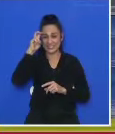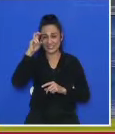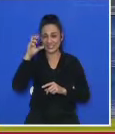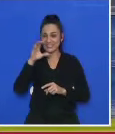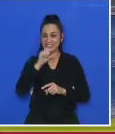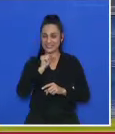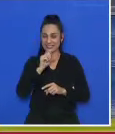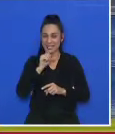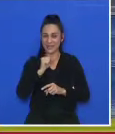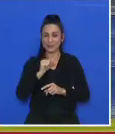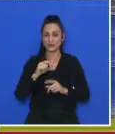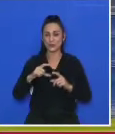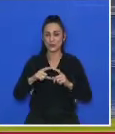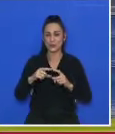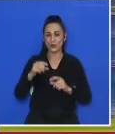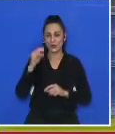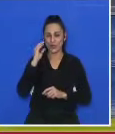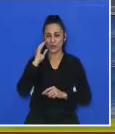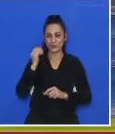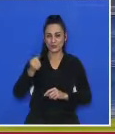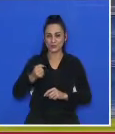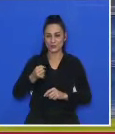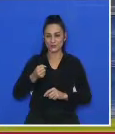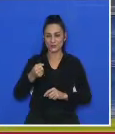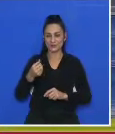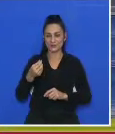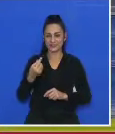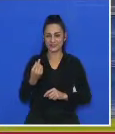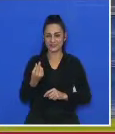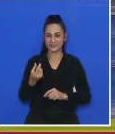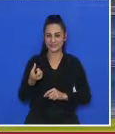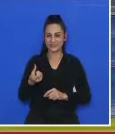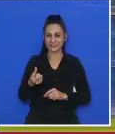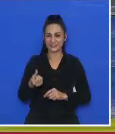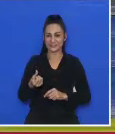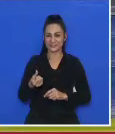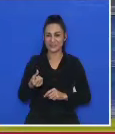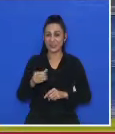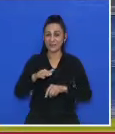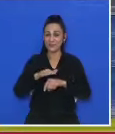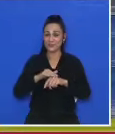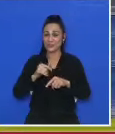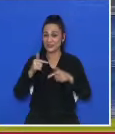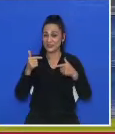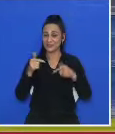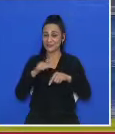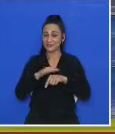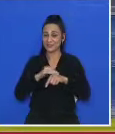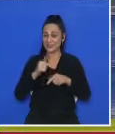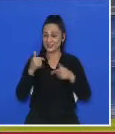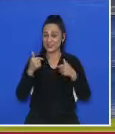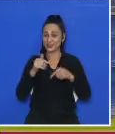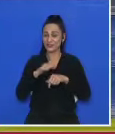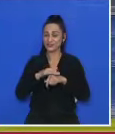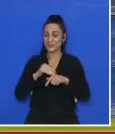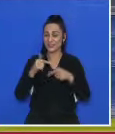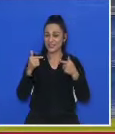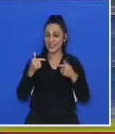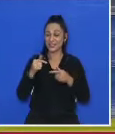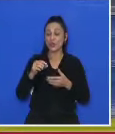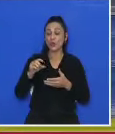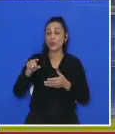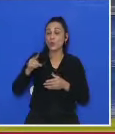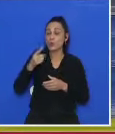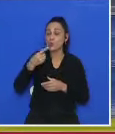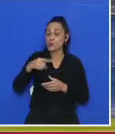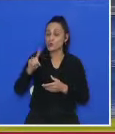sábados. Bola rosa, número 16. Rosa, 16. Pode chamar que a sorte vem. Vem sorte, vem sorte. O